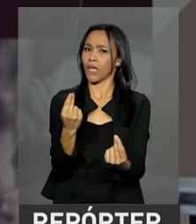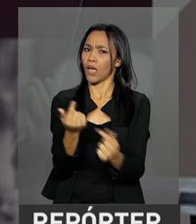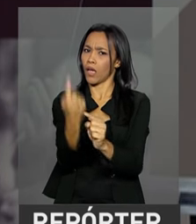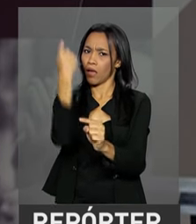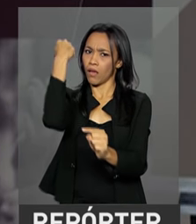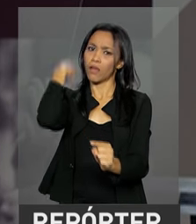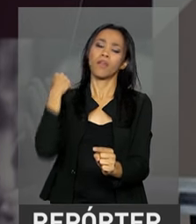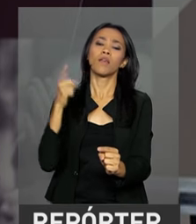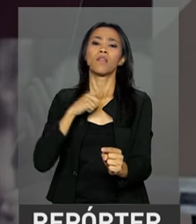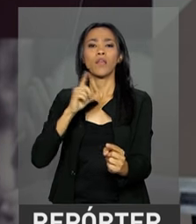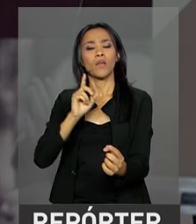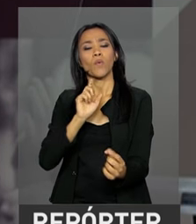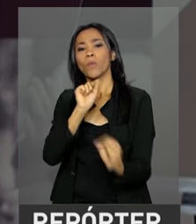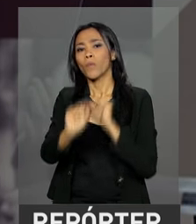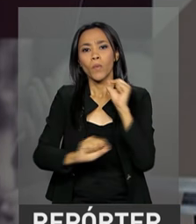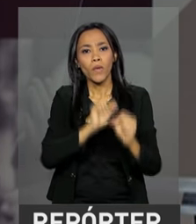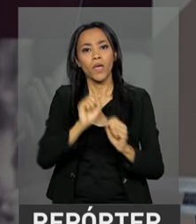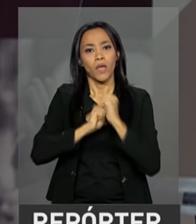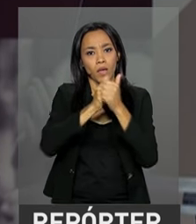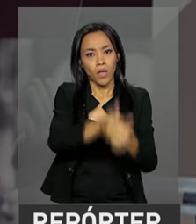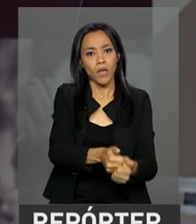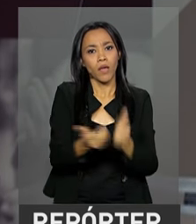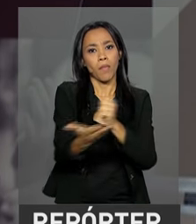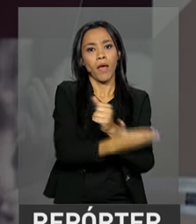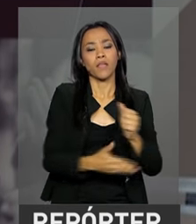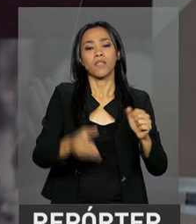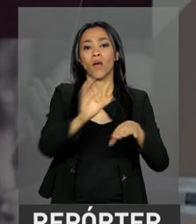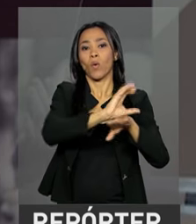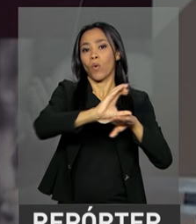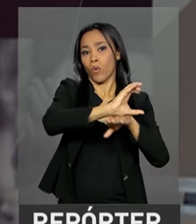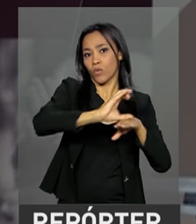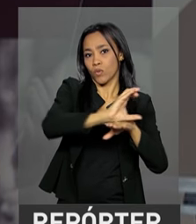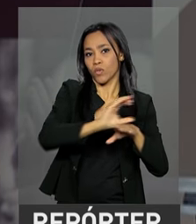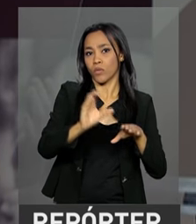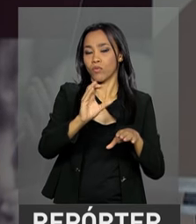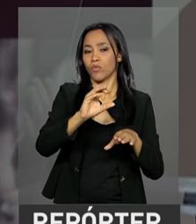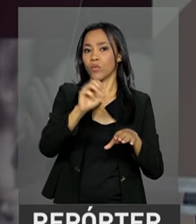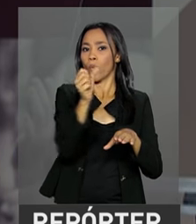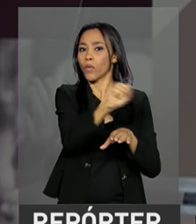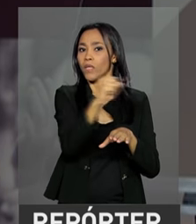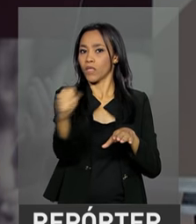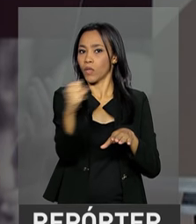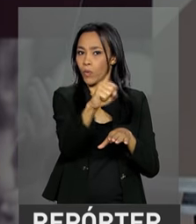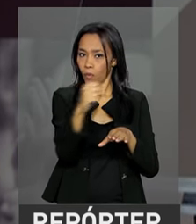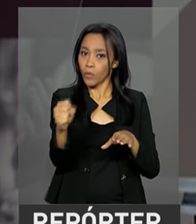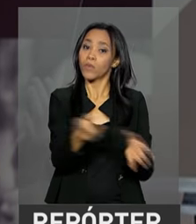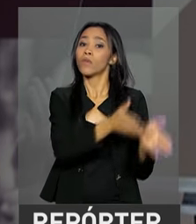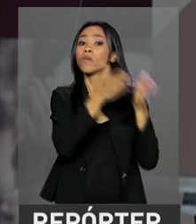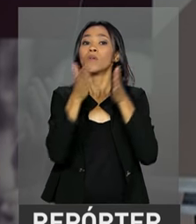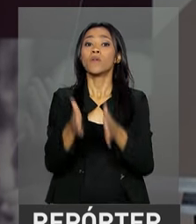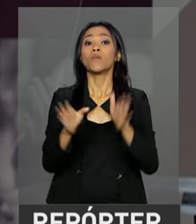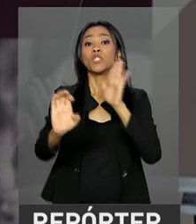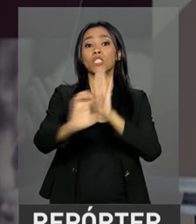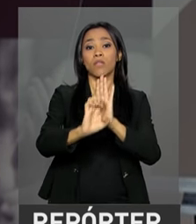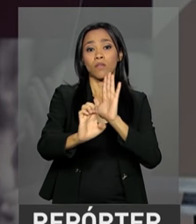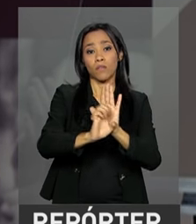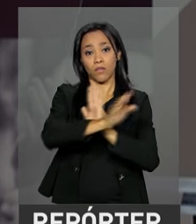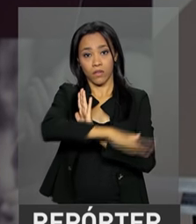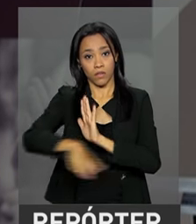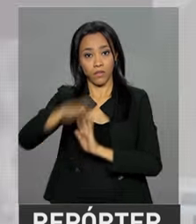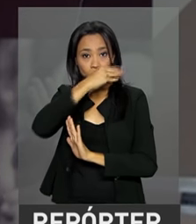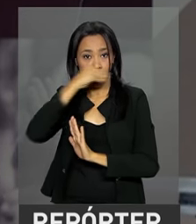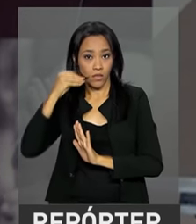fundamentais a constituição de 1988 o estatuto da criança e do